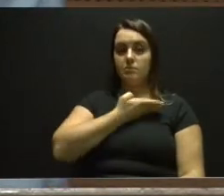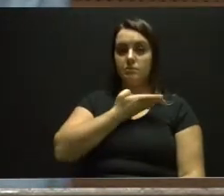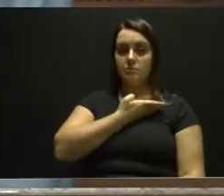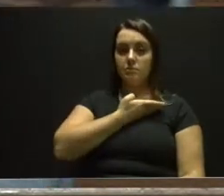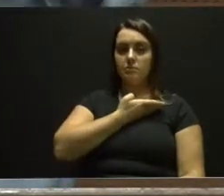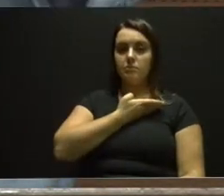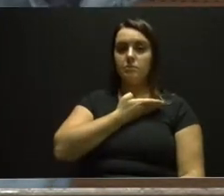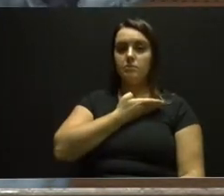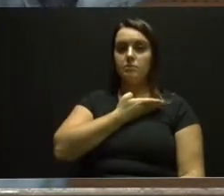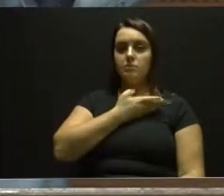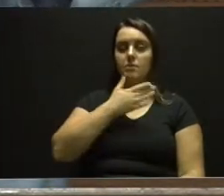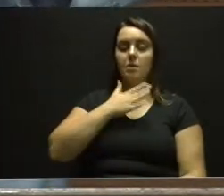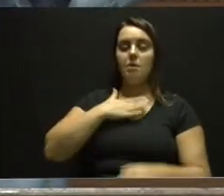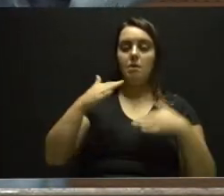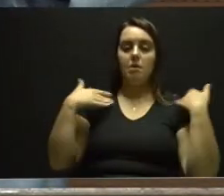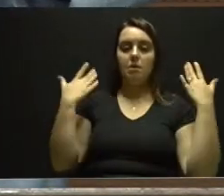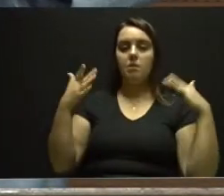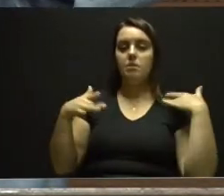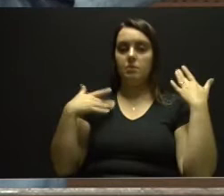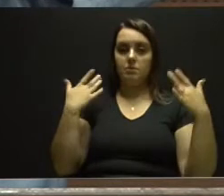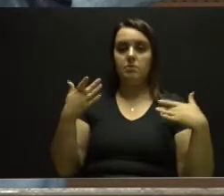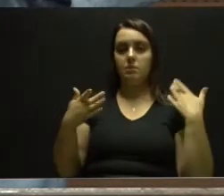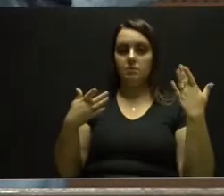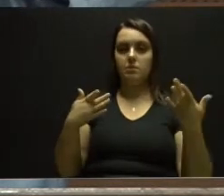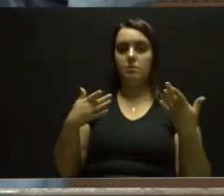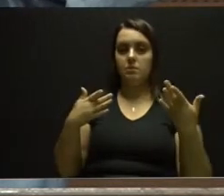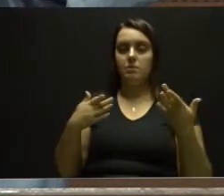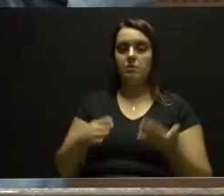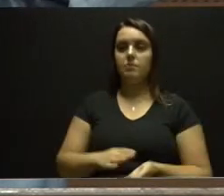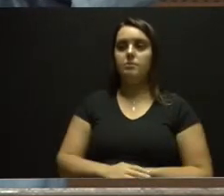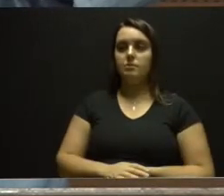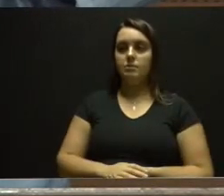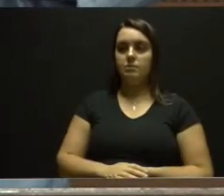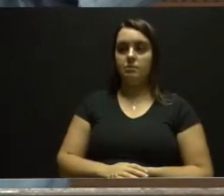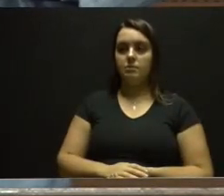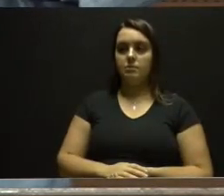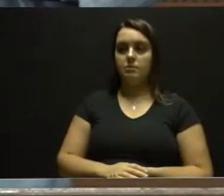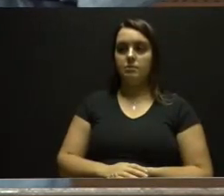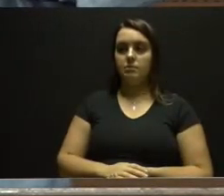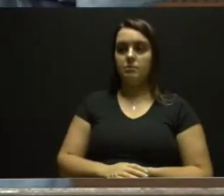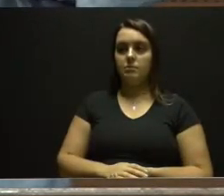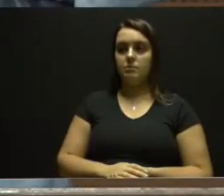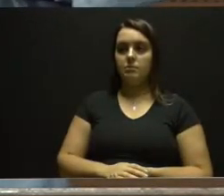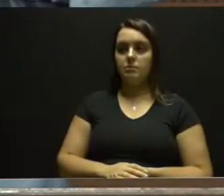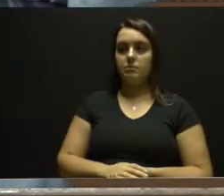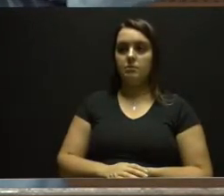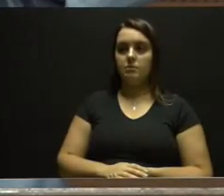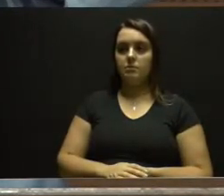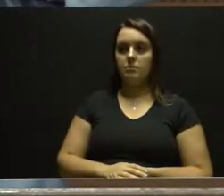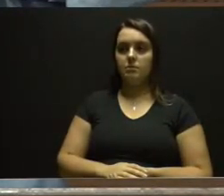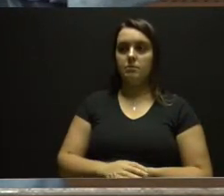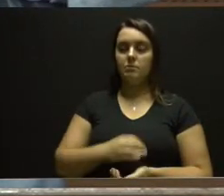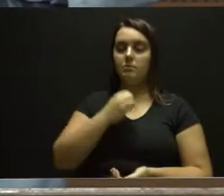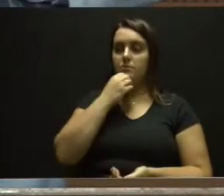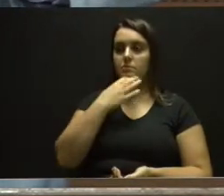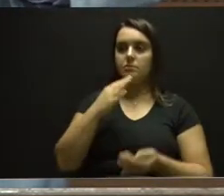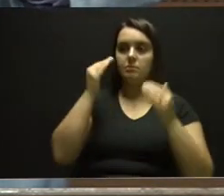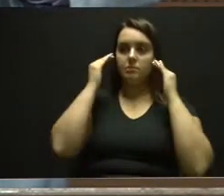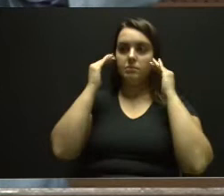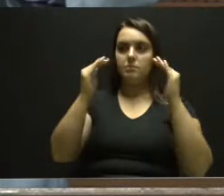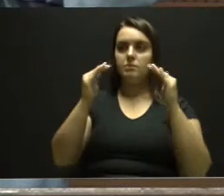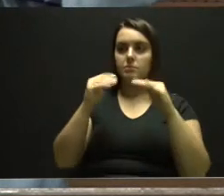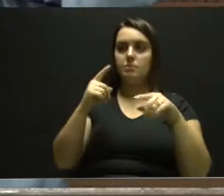para mim a alegria também a outras baseadas é merecedor porque é um